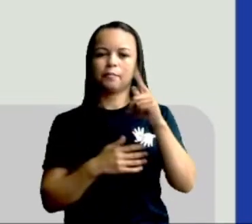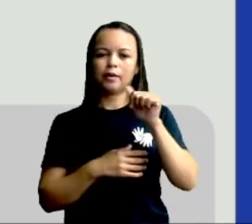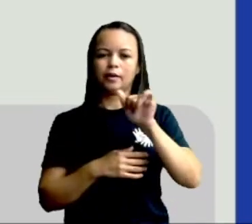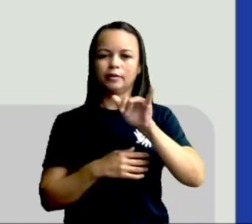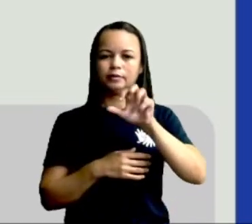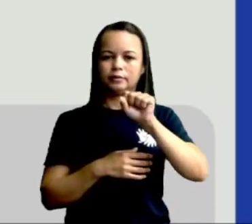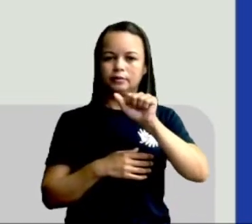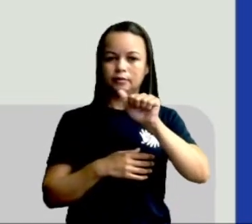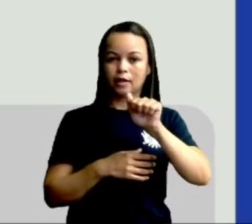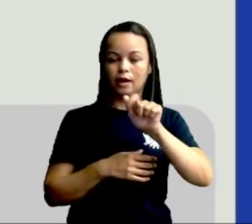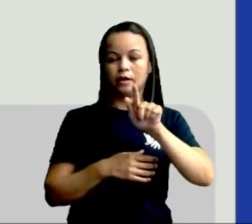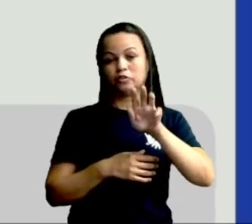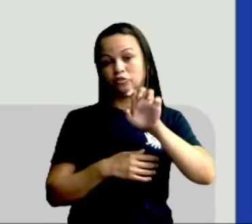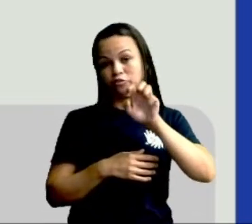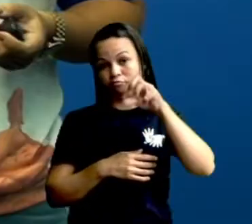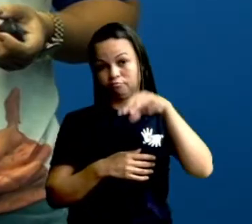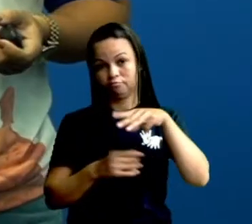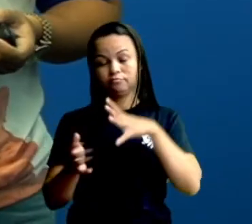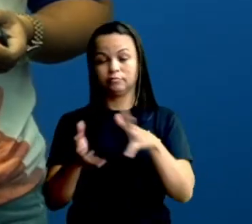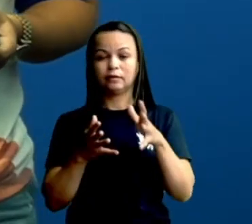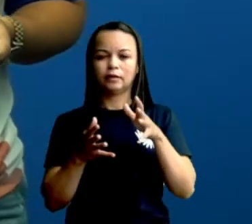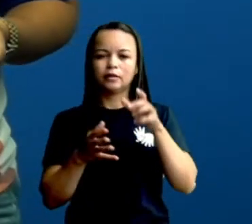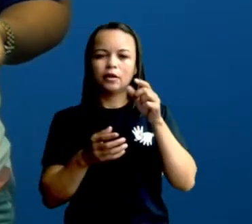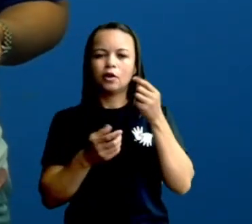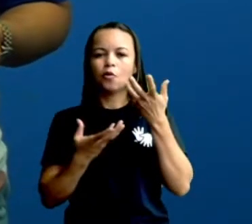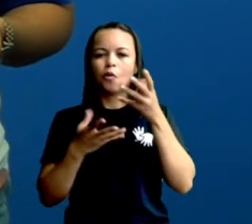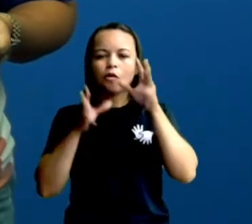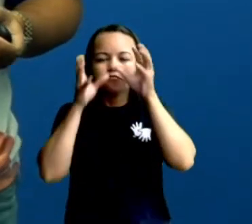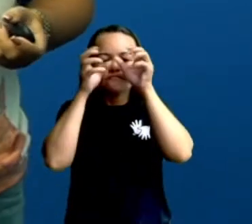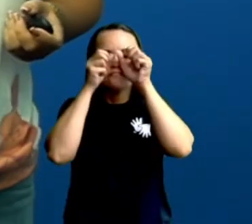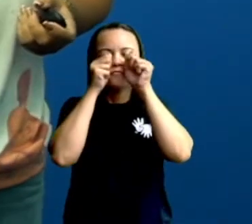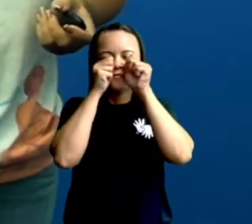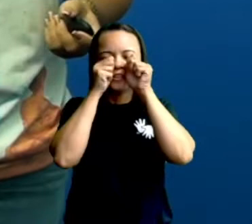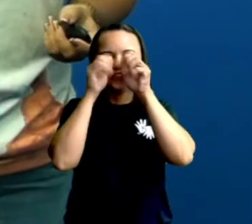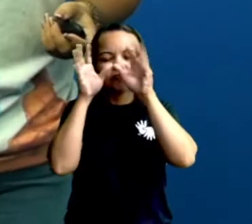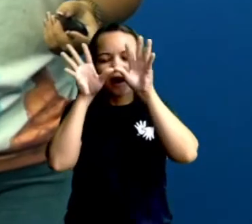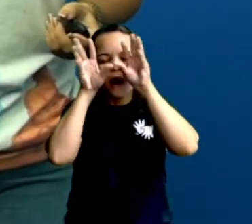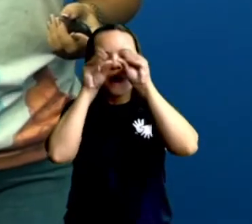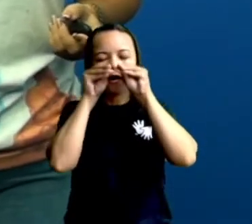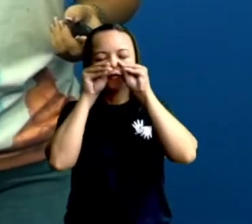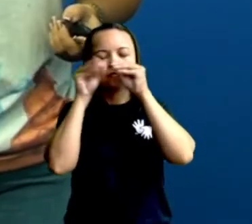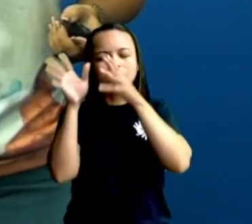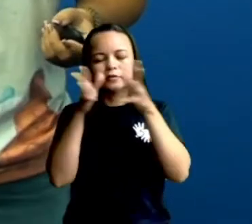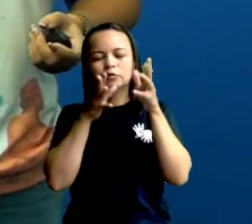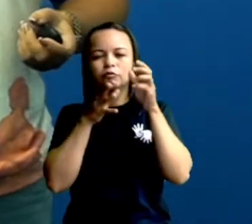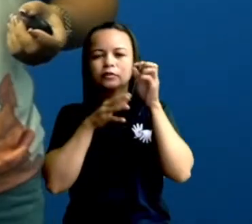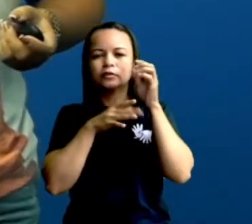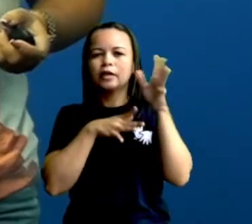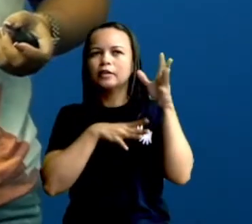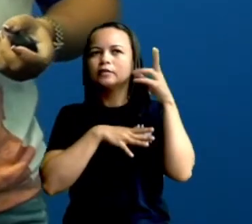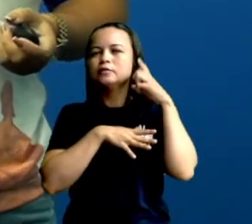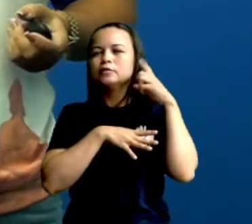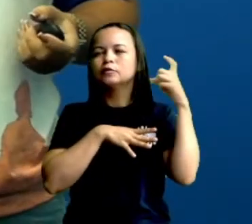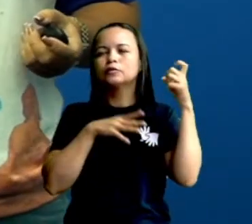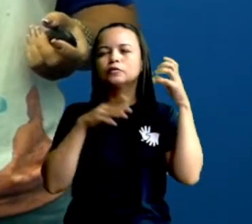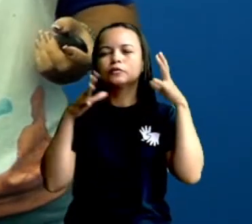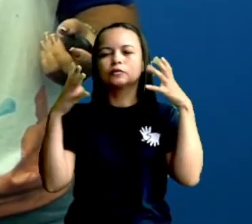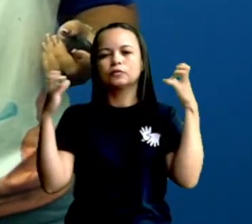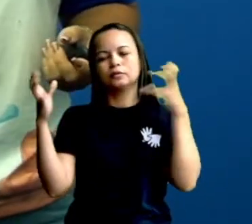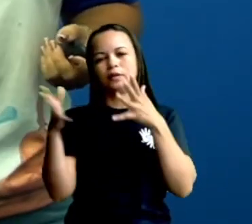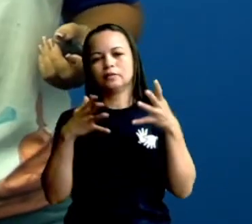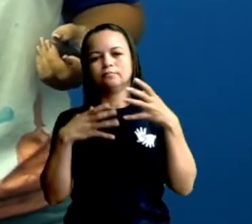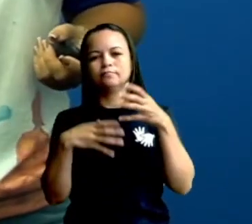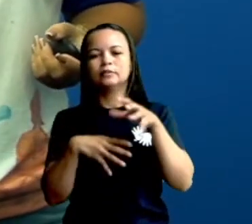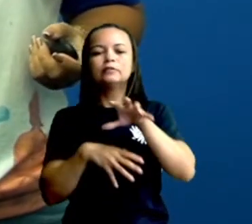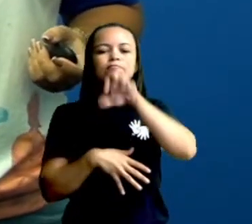Então até de olhos fechado você consegue ver uma paisagem quando você fecha os olhos você escuta você